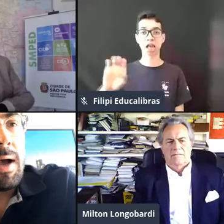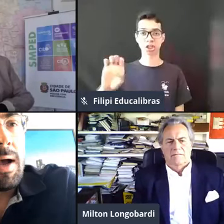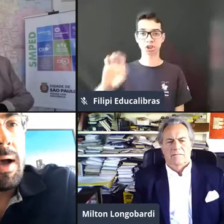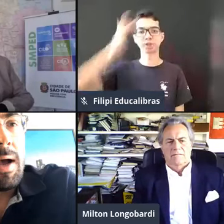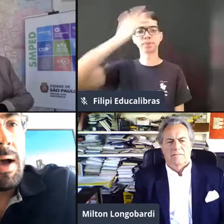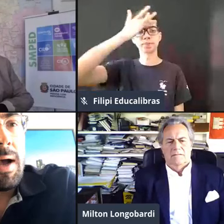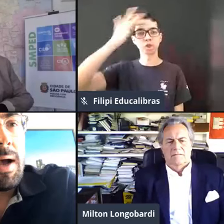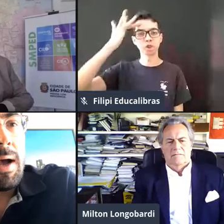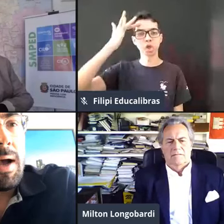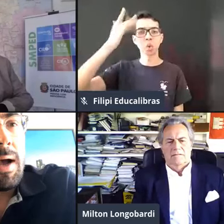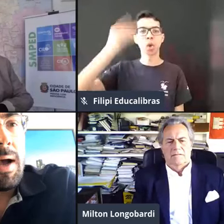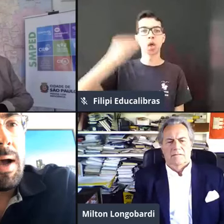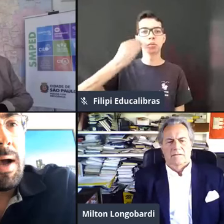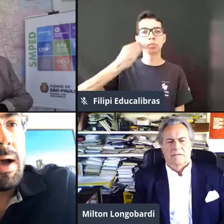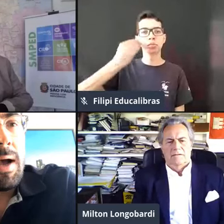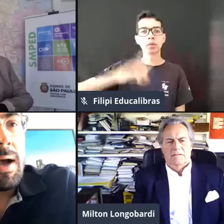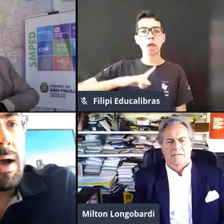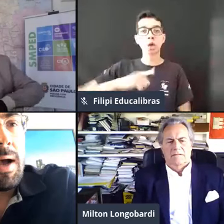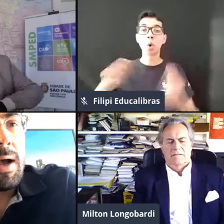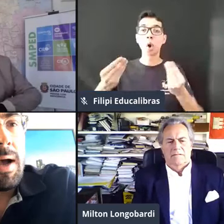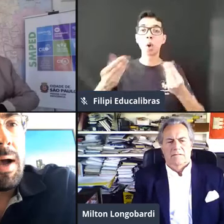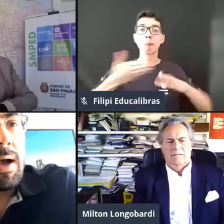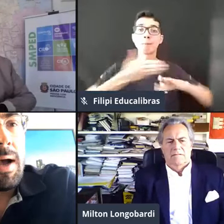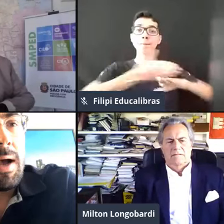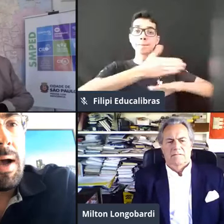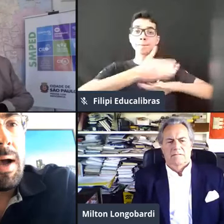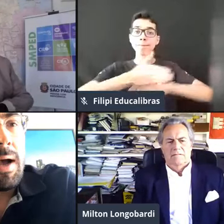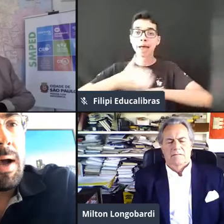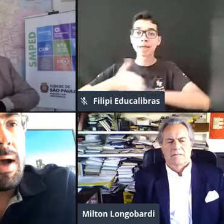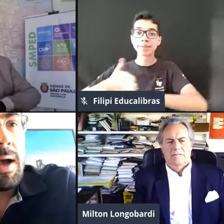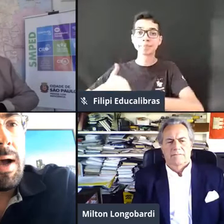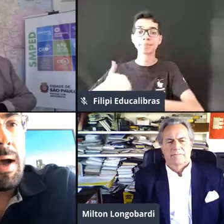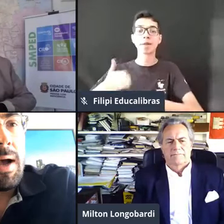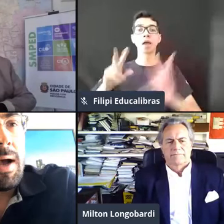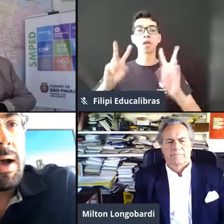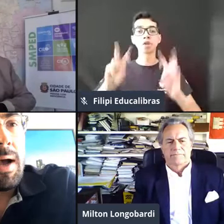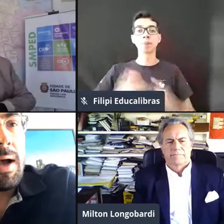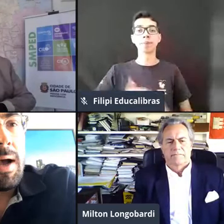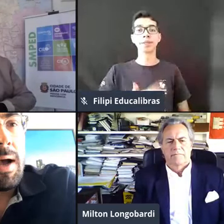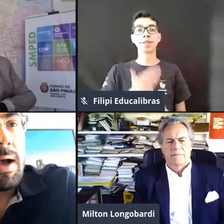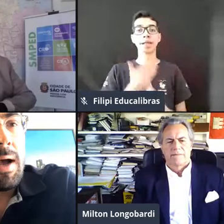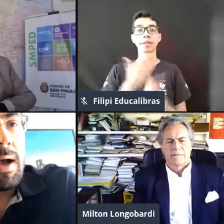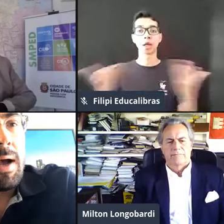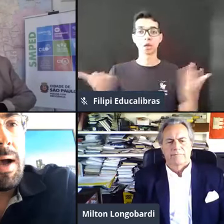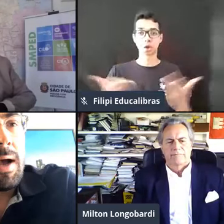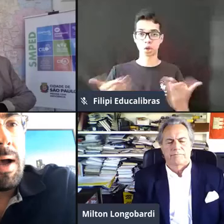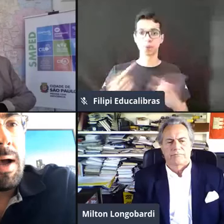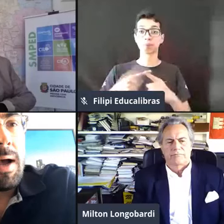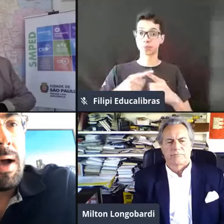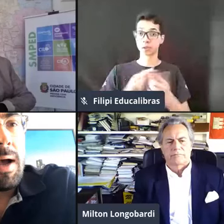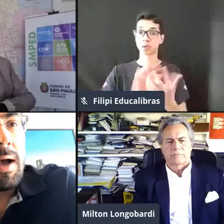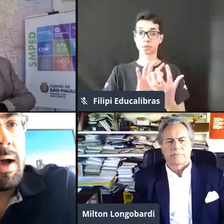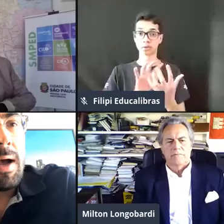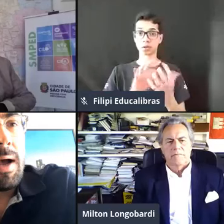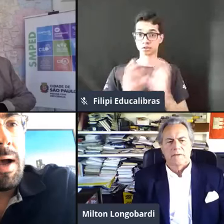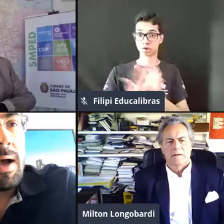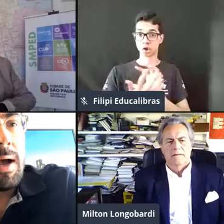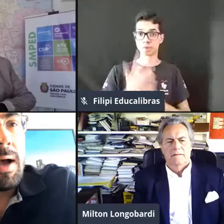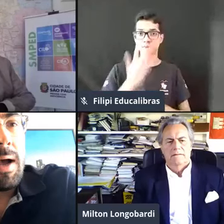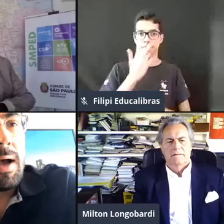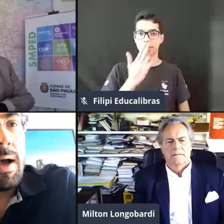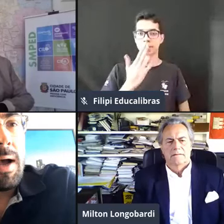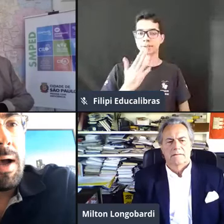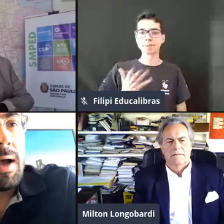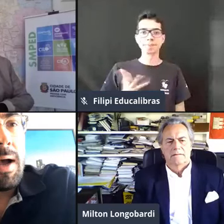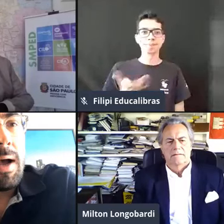participando desse ambiente digital, dessa transformação digital acelerada que nós estamos